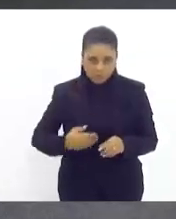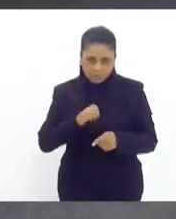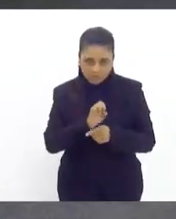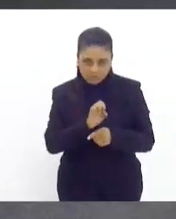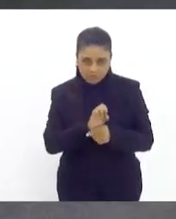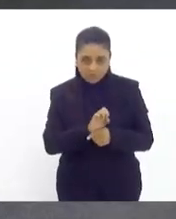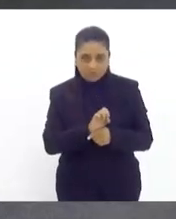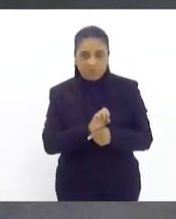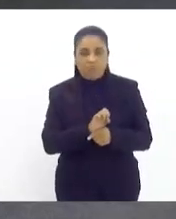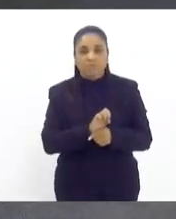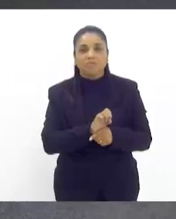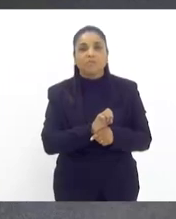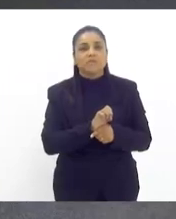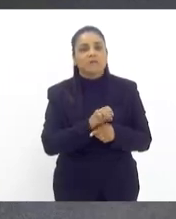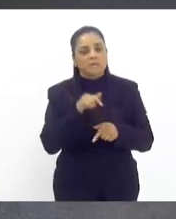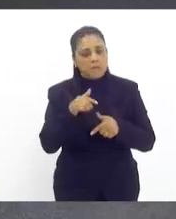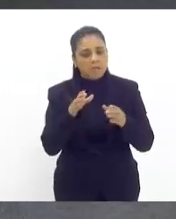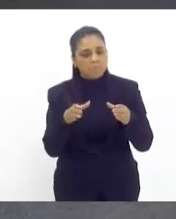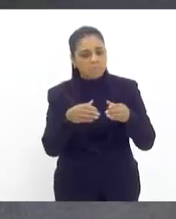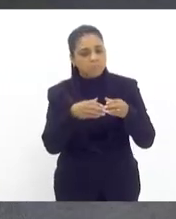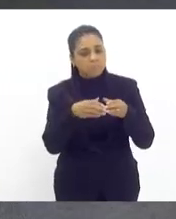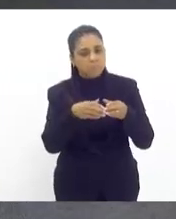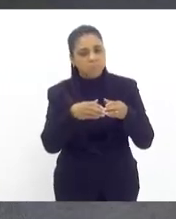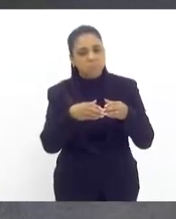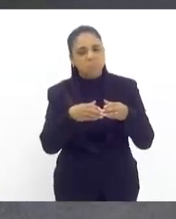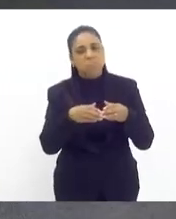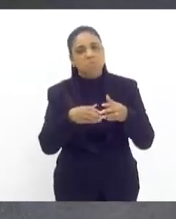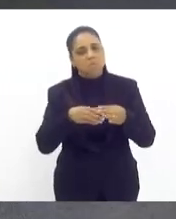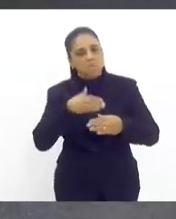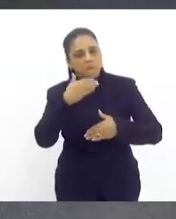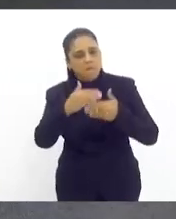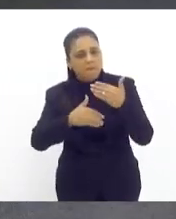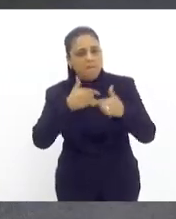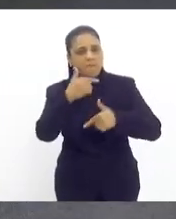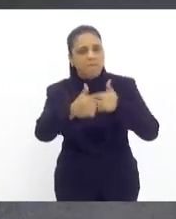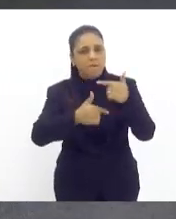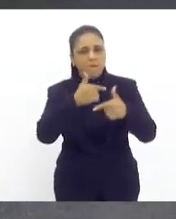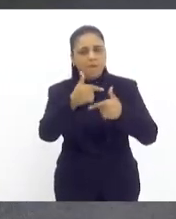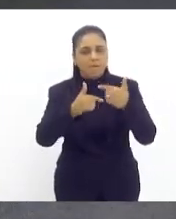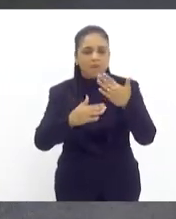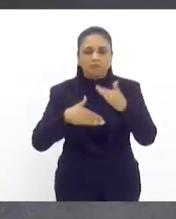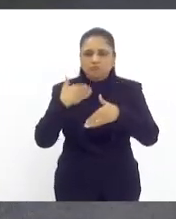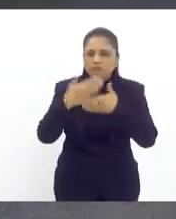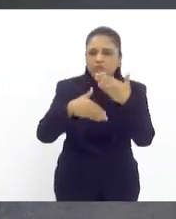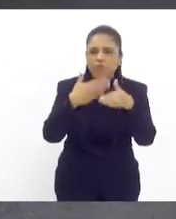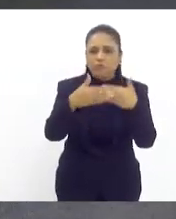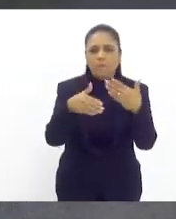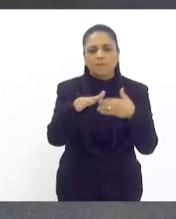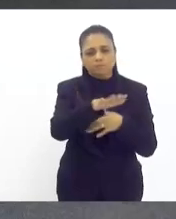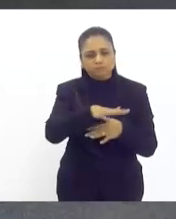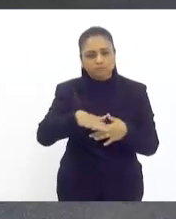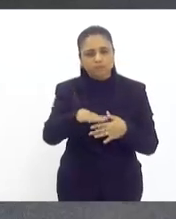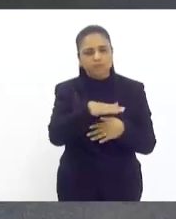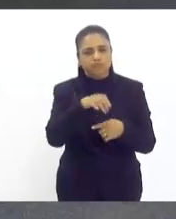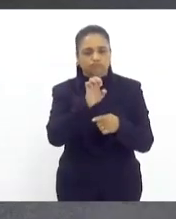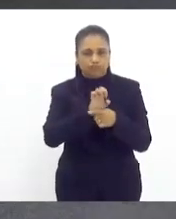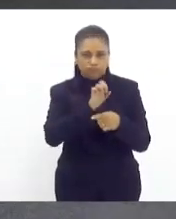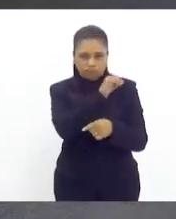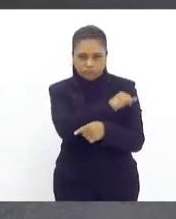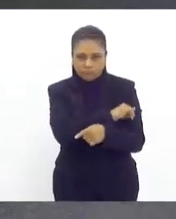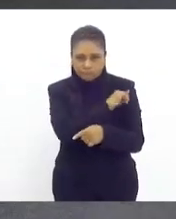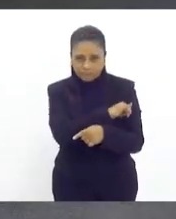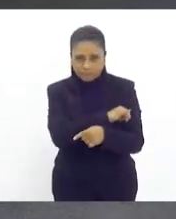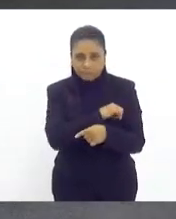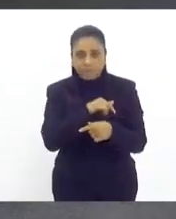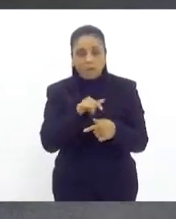tanto trabalha pelo desenvolvimento da nossa região e do nosso Estado e eu gostaria